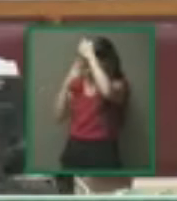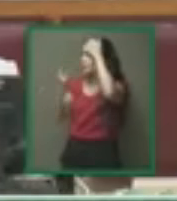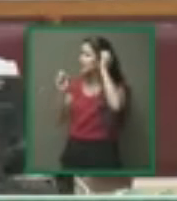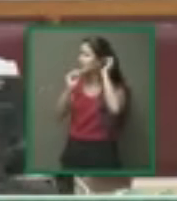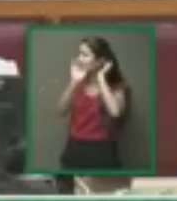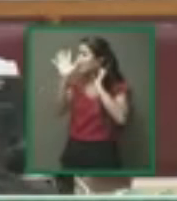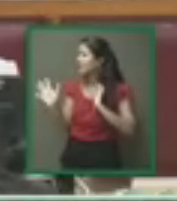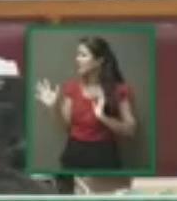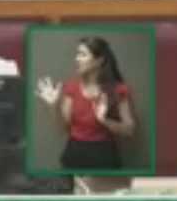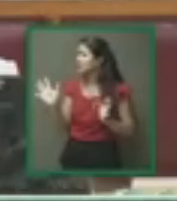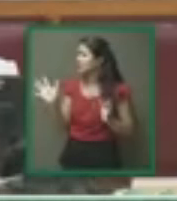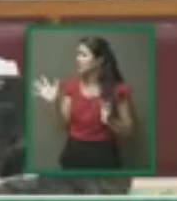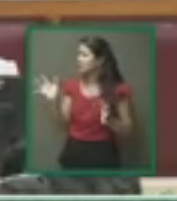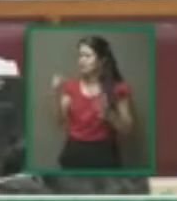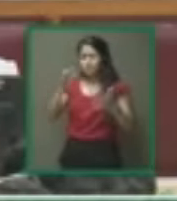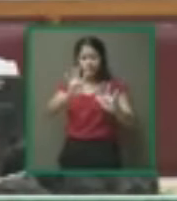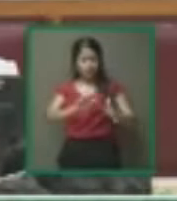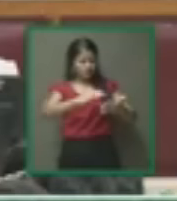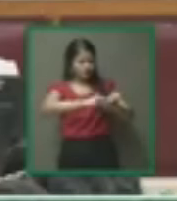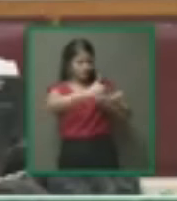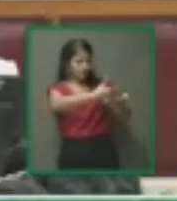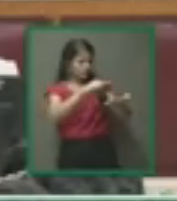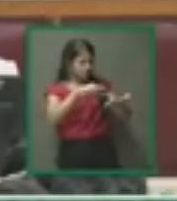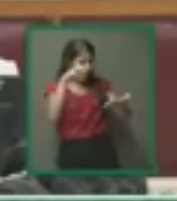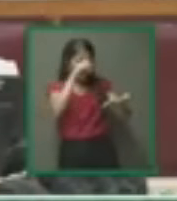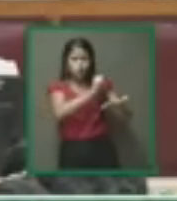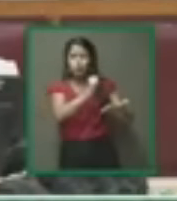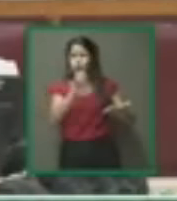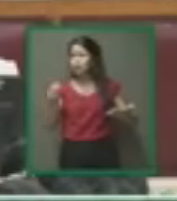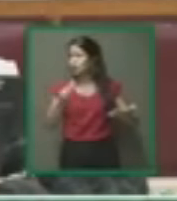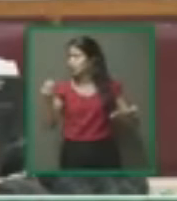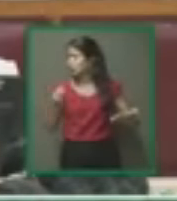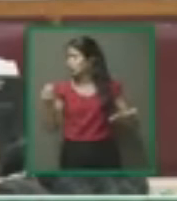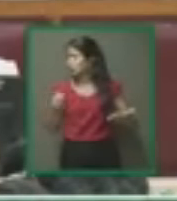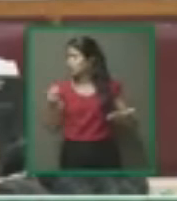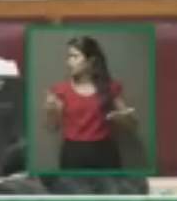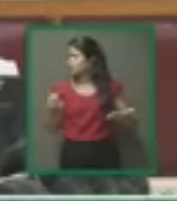claro, né? E aqui ele está desse jeito.